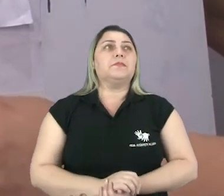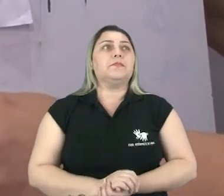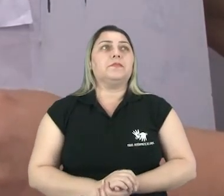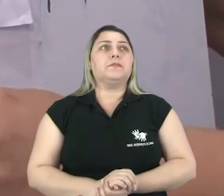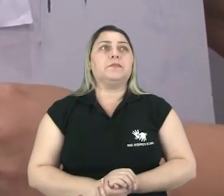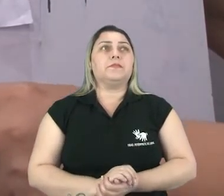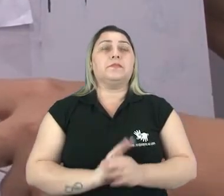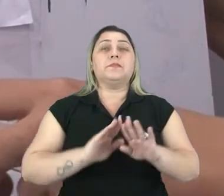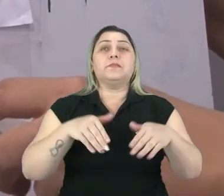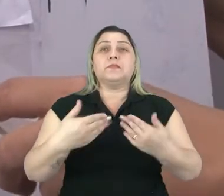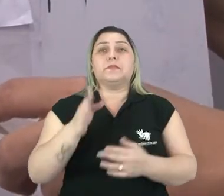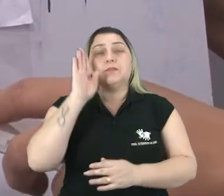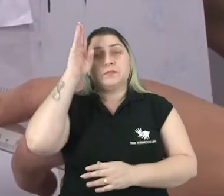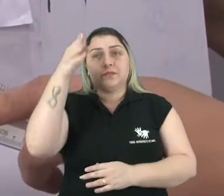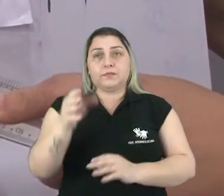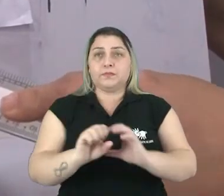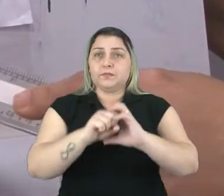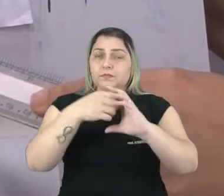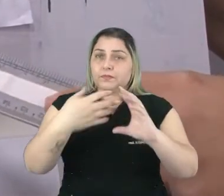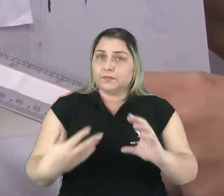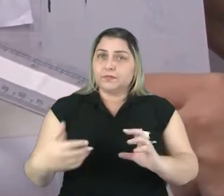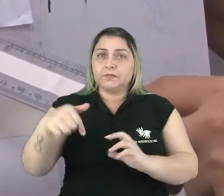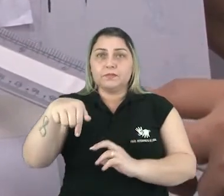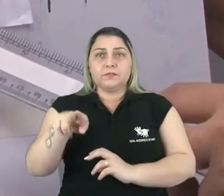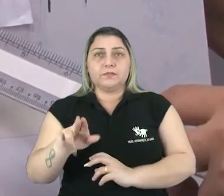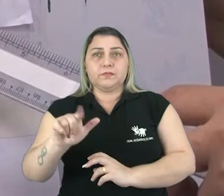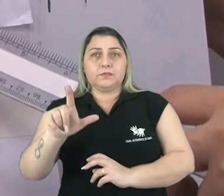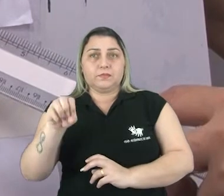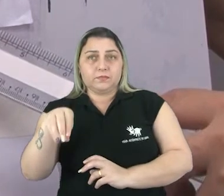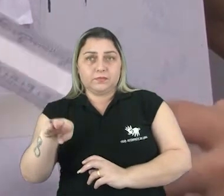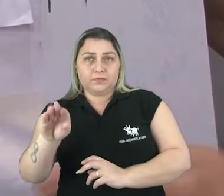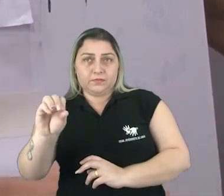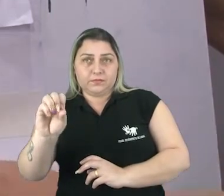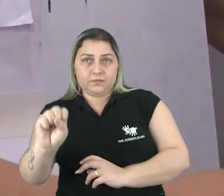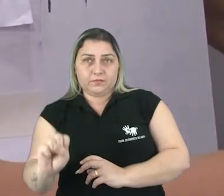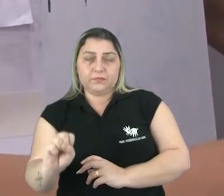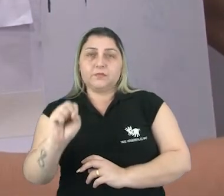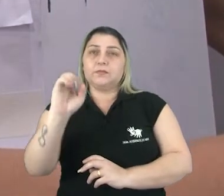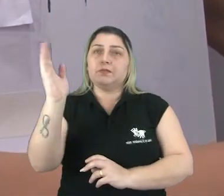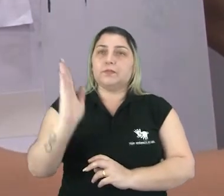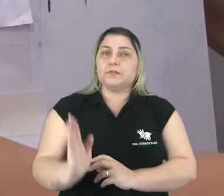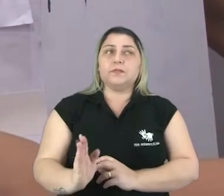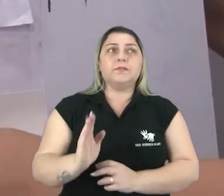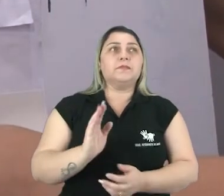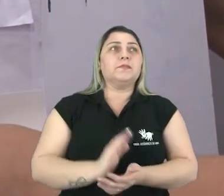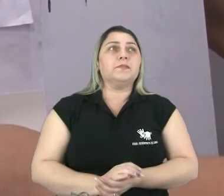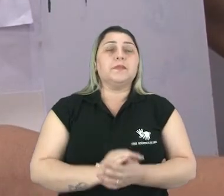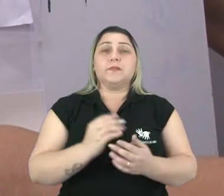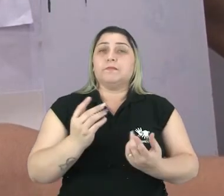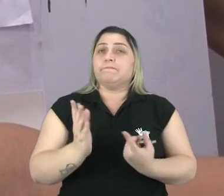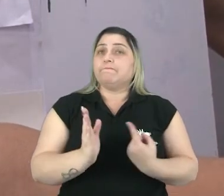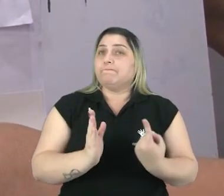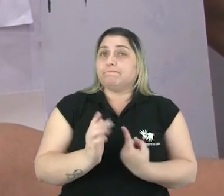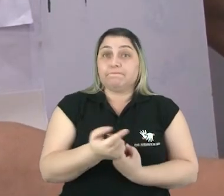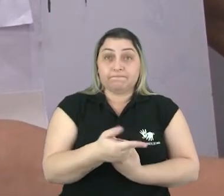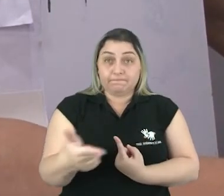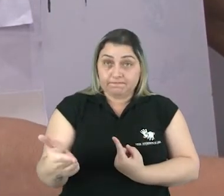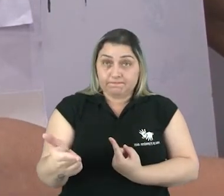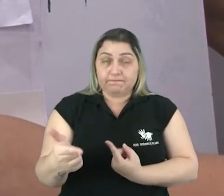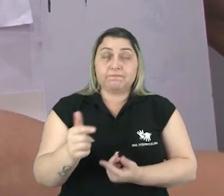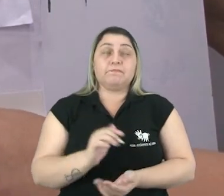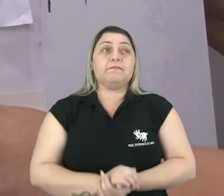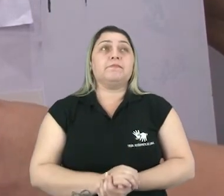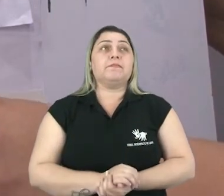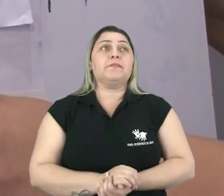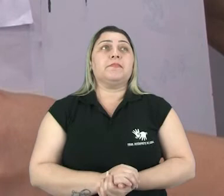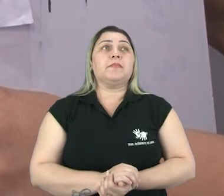as principais características dos quilombos no Brasil, tá? Vamos lá, não isolamento, tá?